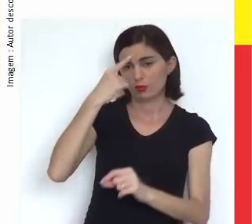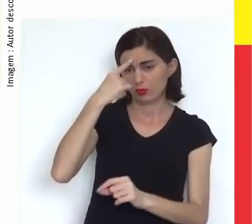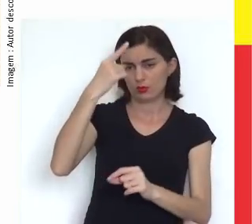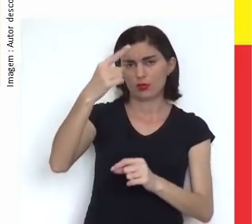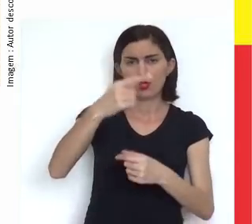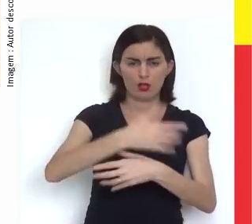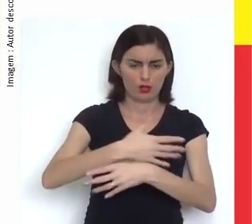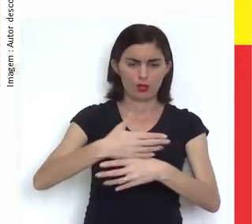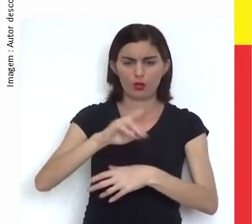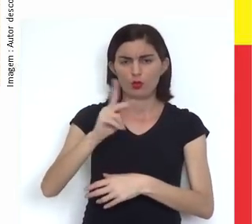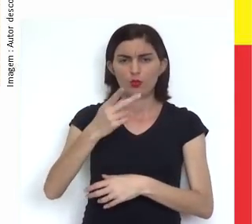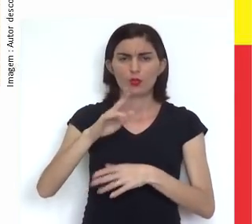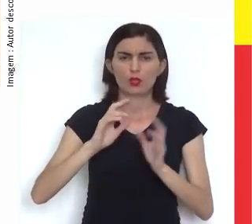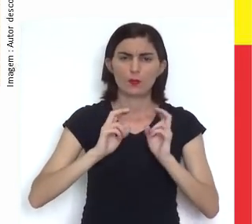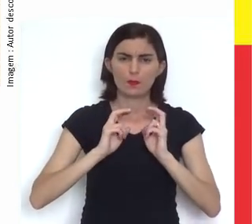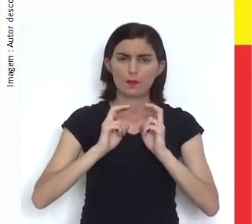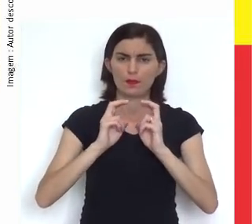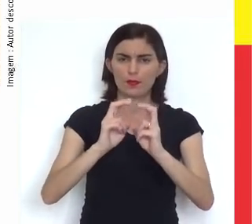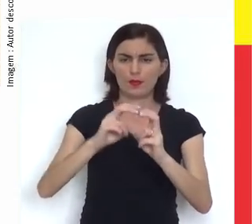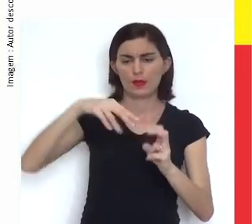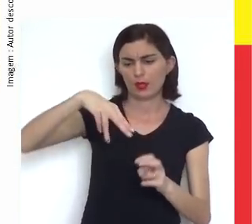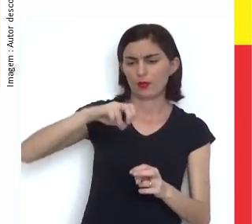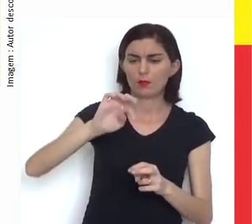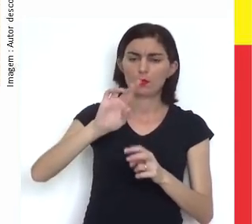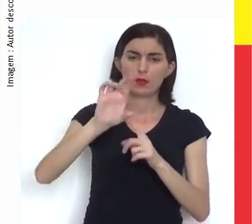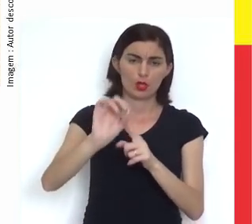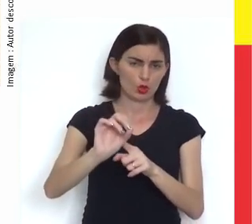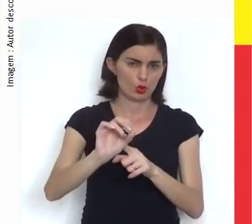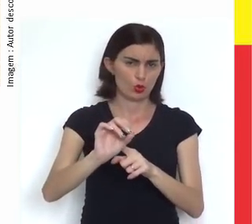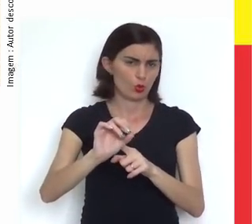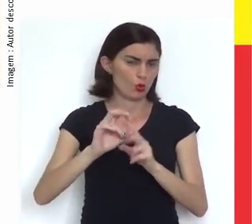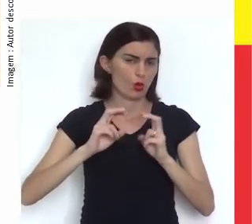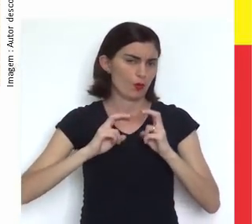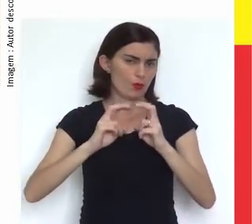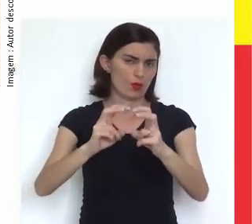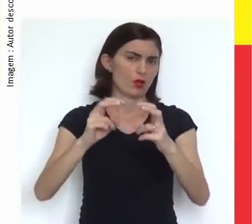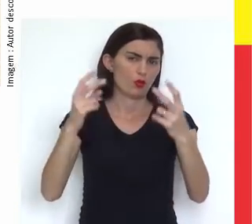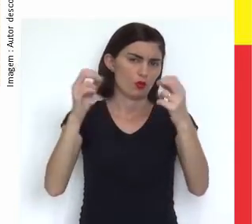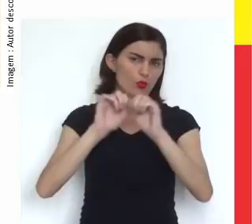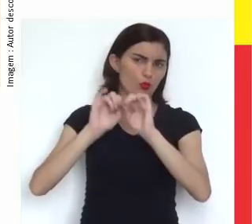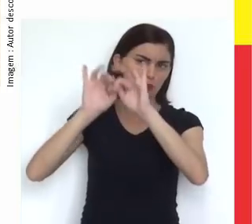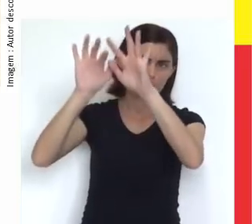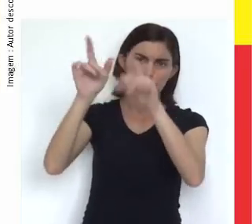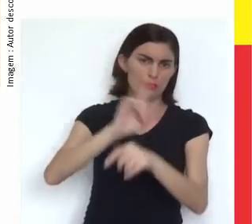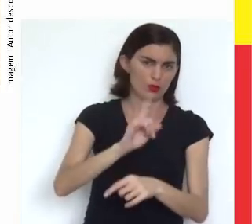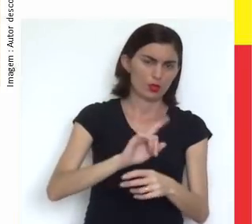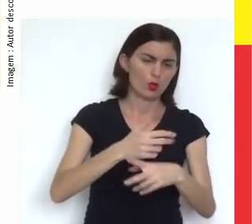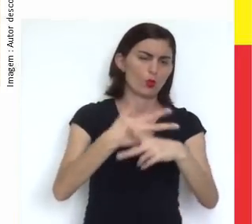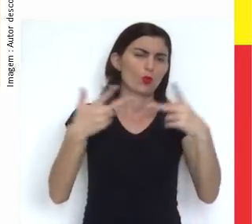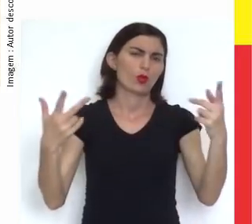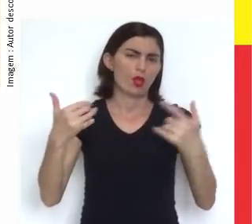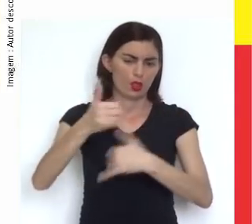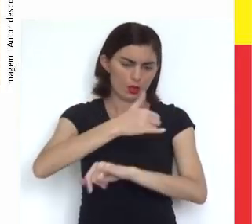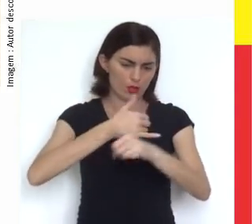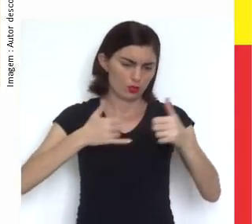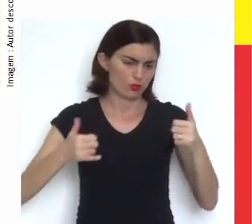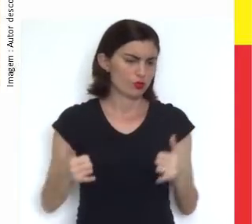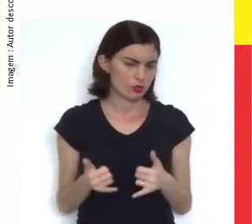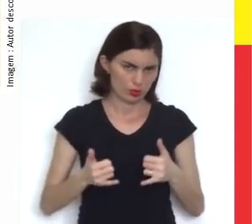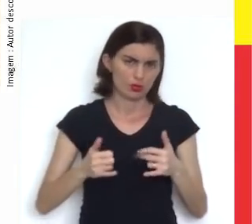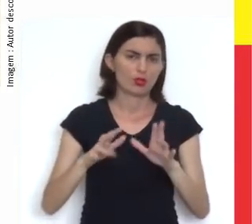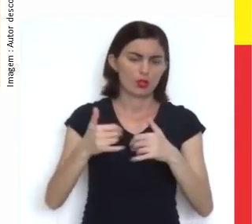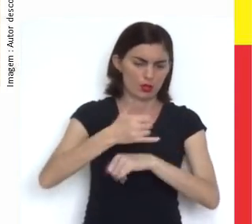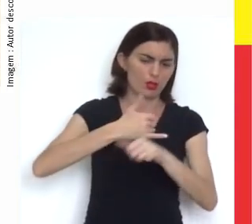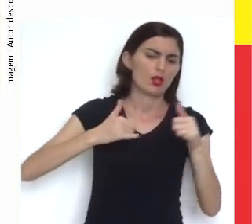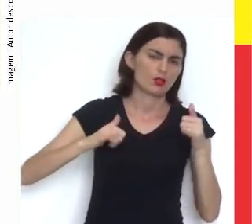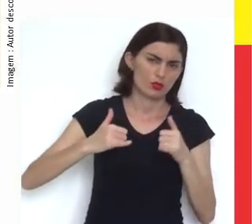ideia urbana, tá? Então, o metrô era a grande sensação, não é uma máquina a vapor, o metrô, tá? Funciona com grandes quantidades de energia,